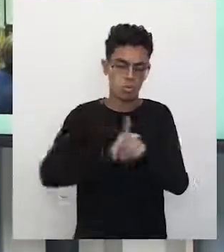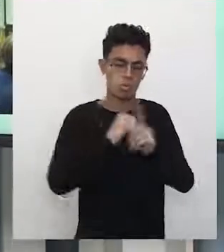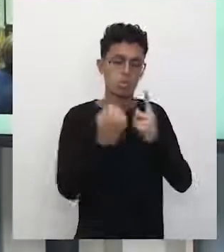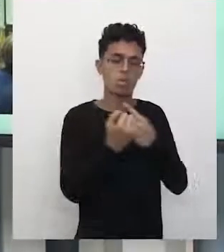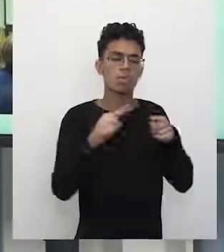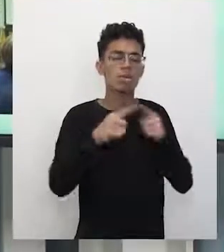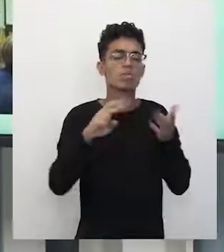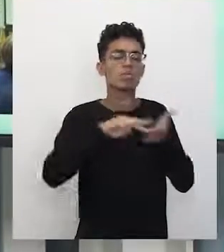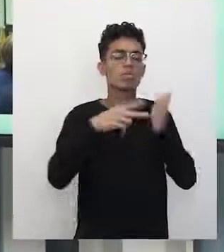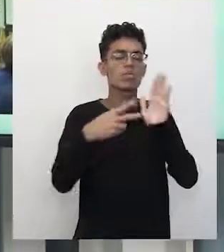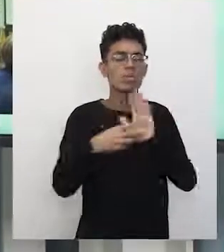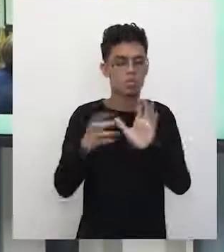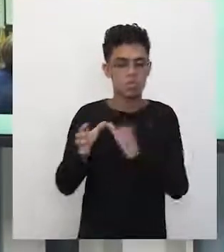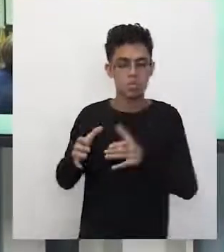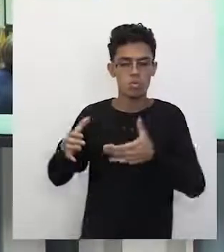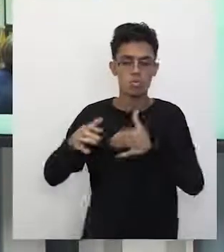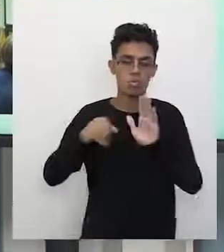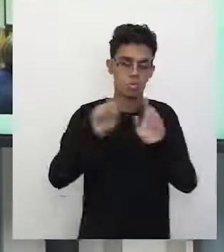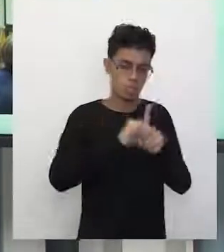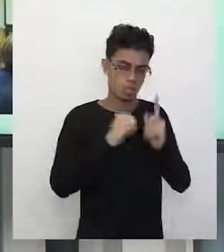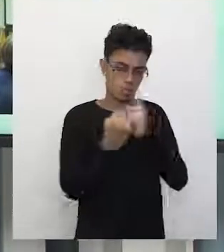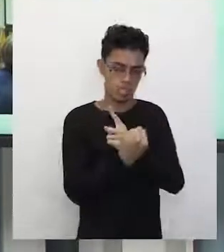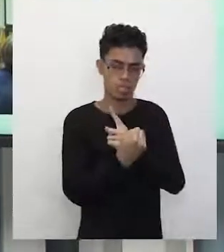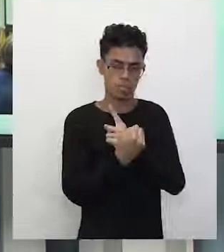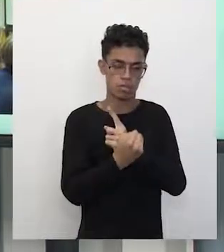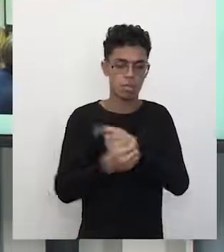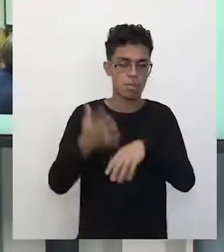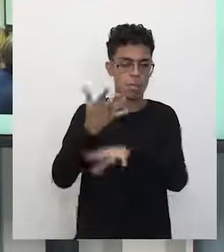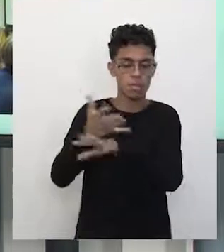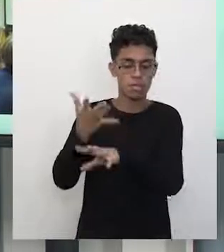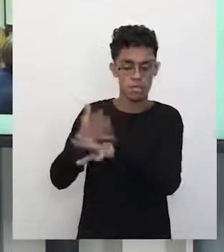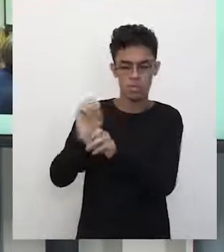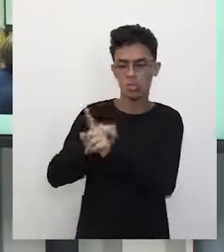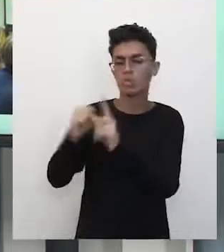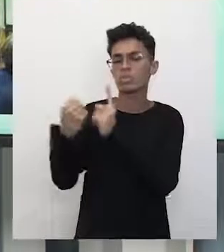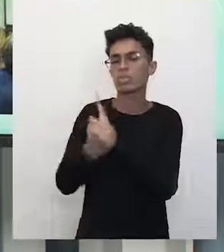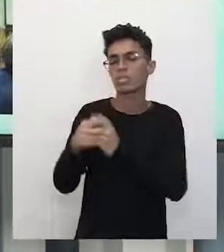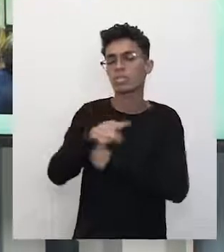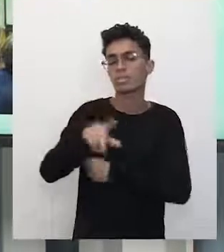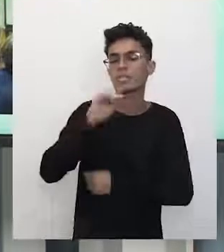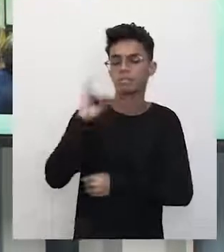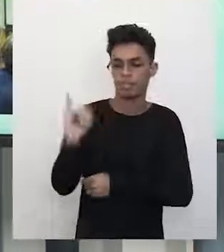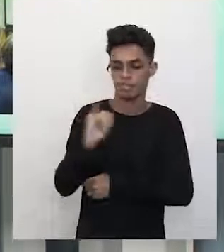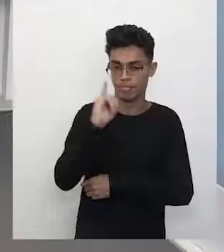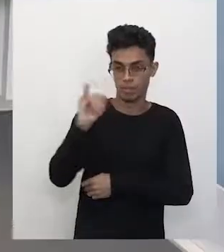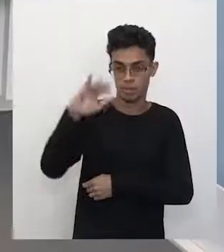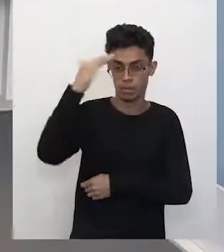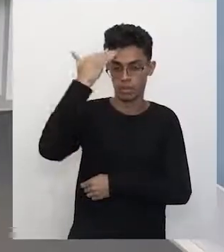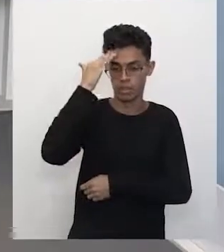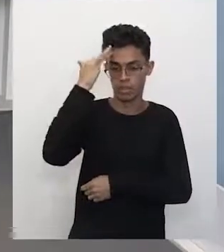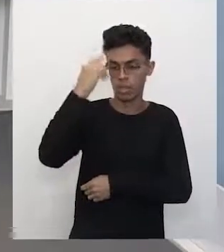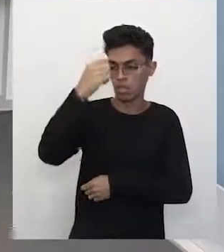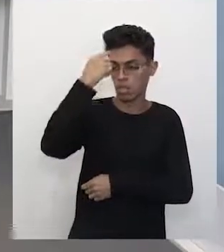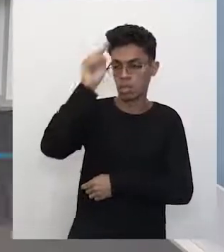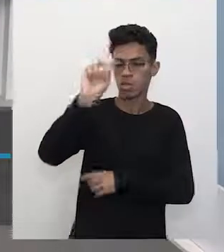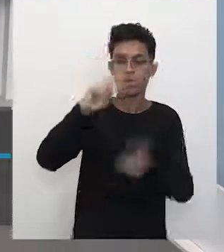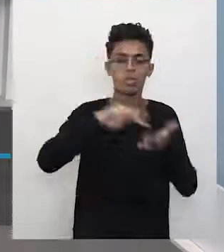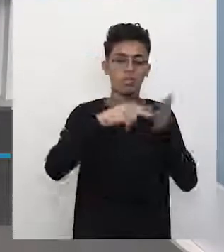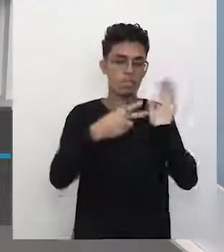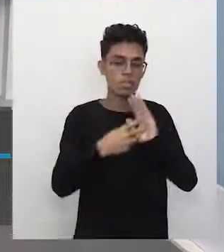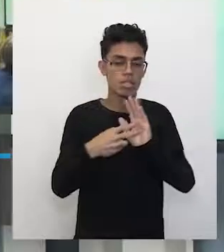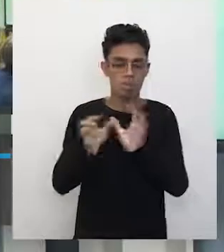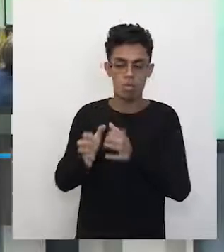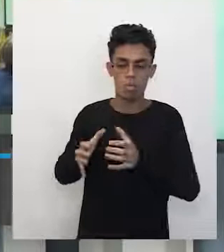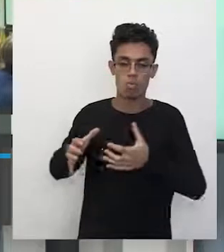mas o que significa um grupo social dentro da sociologia? Não é? É muito importante entender essa ideia do que é esse grupo social.